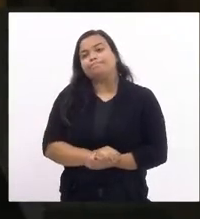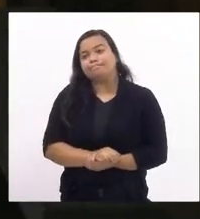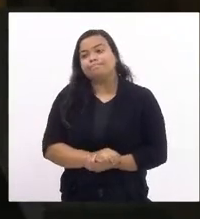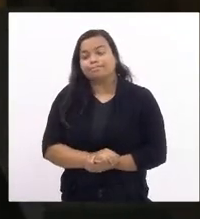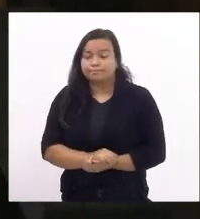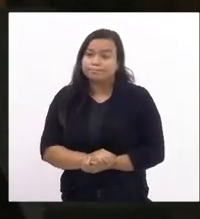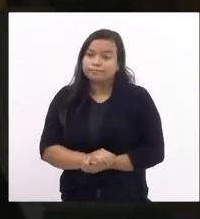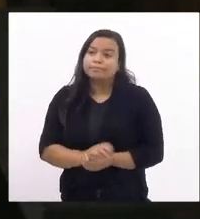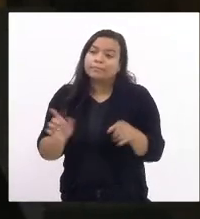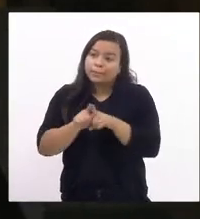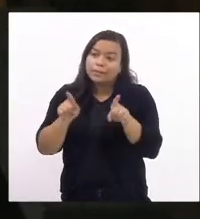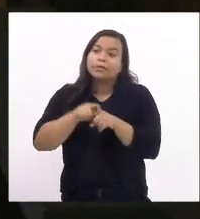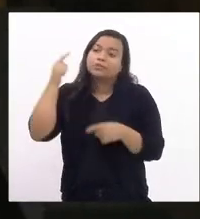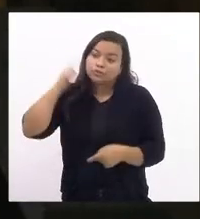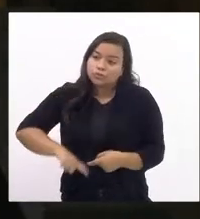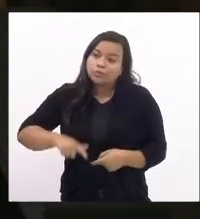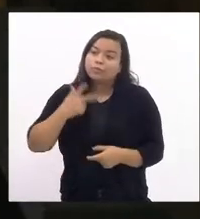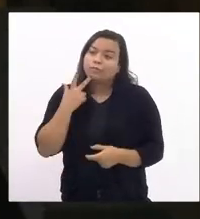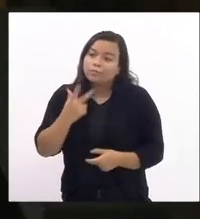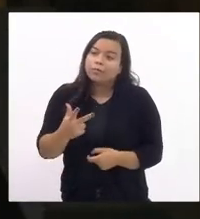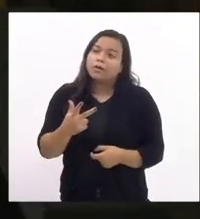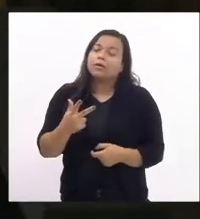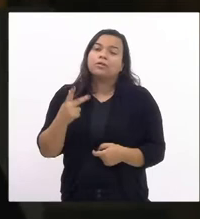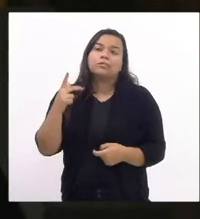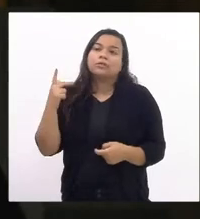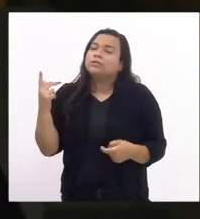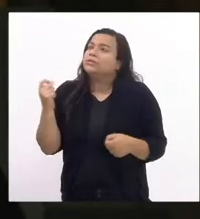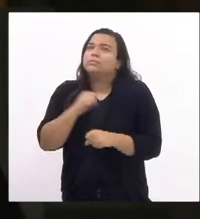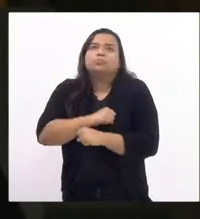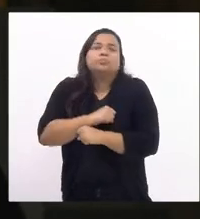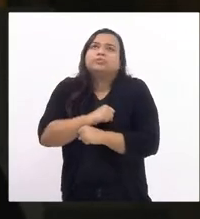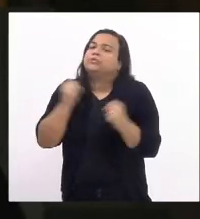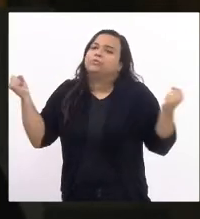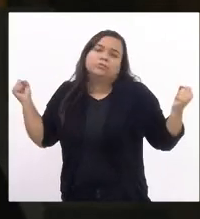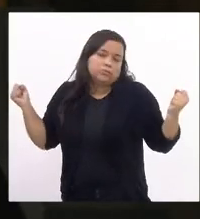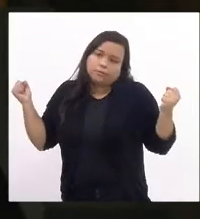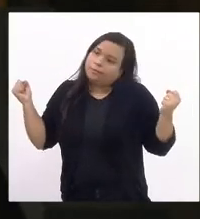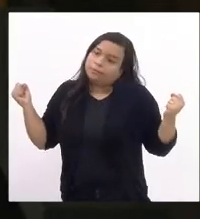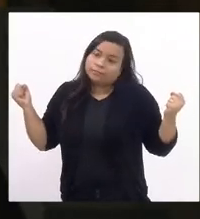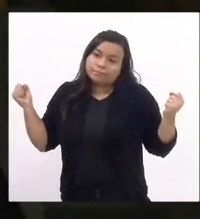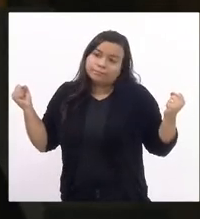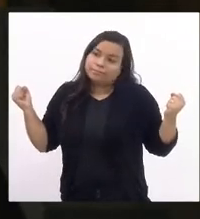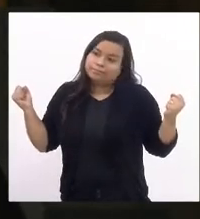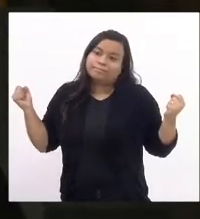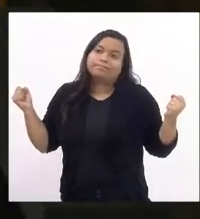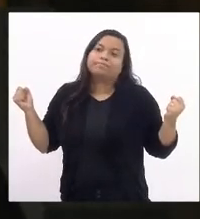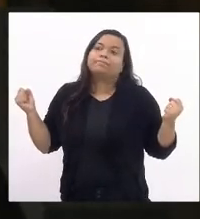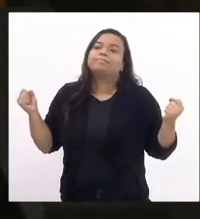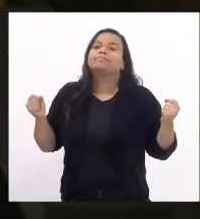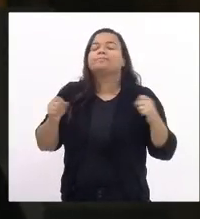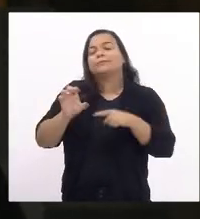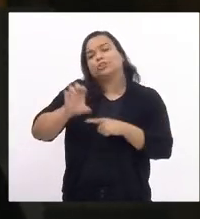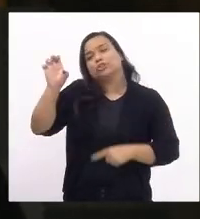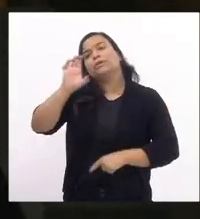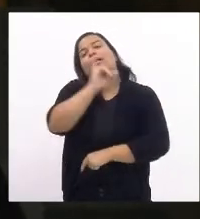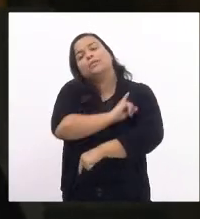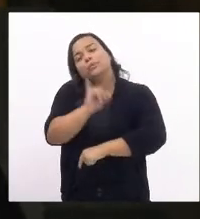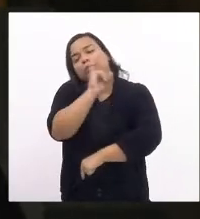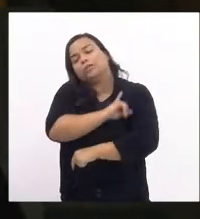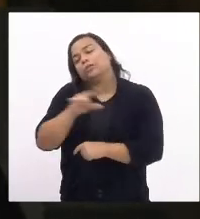Mas, volto a dizer, é impossível no nosso estado do Rio de